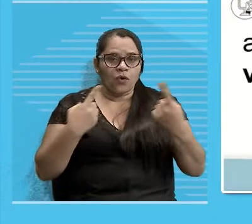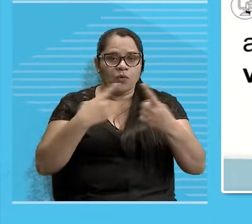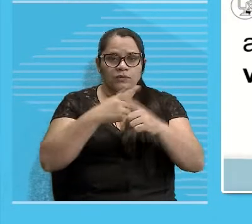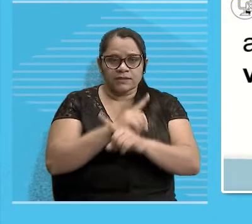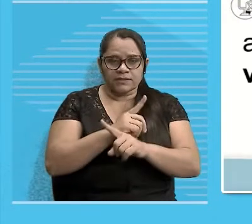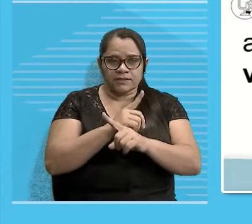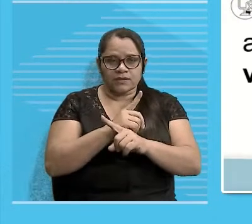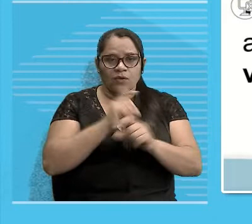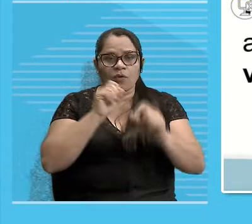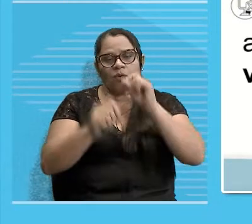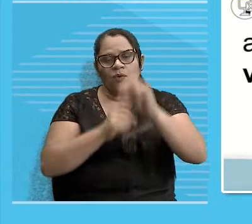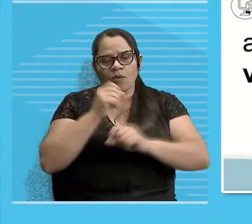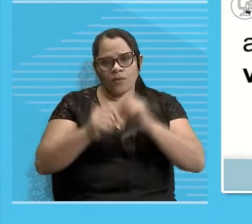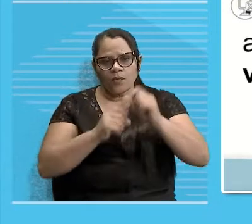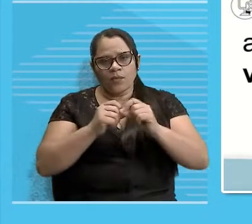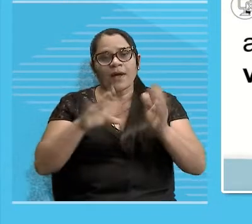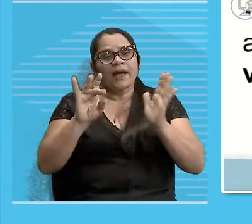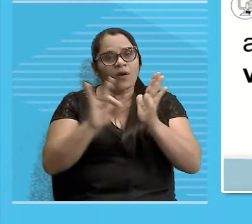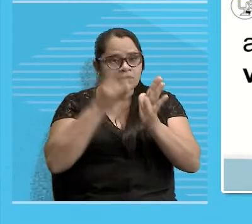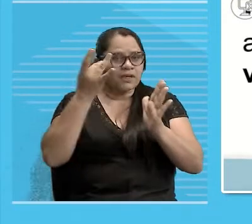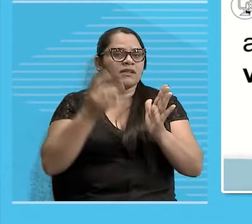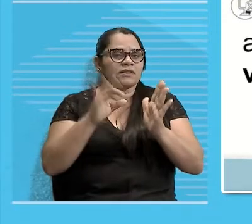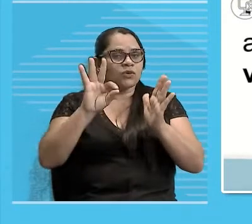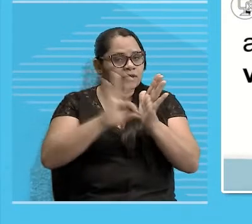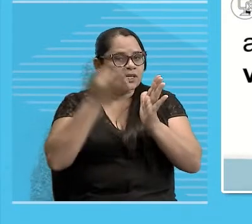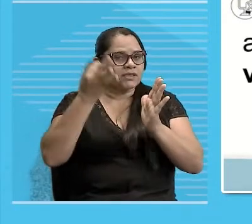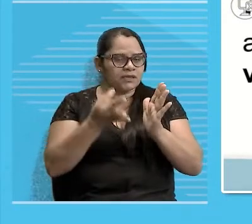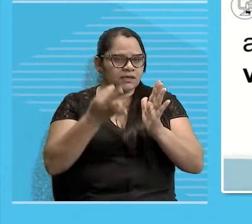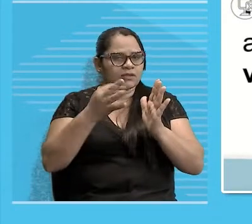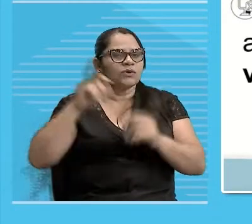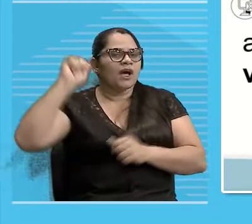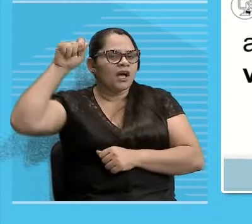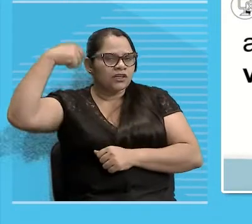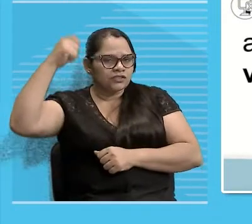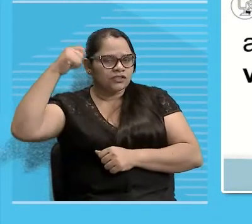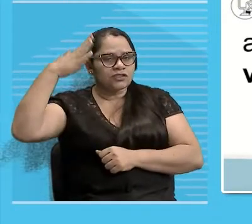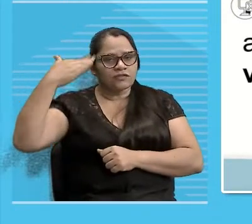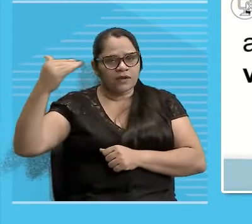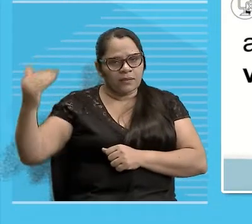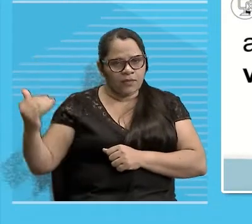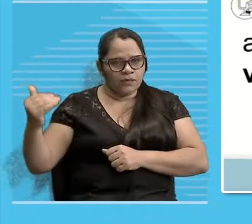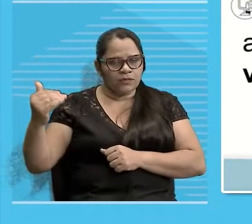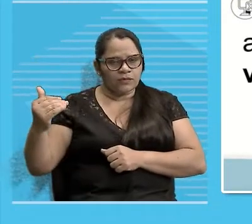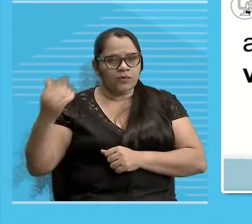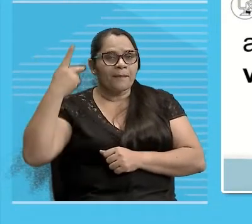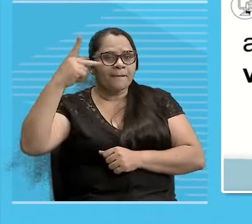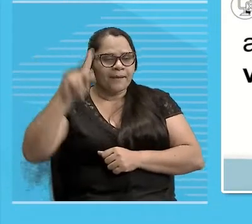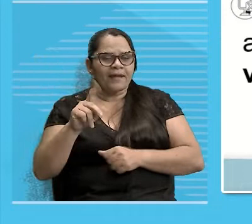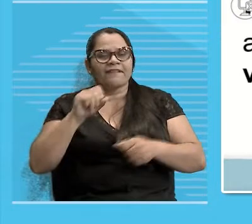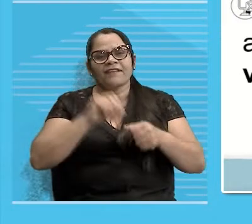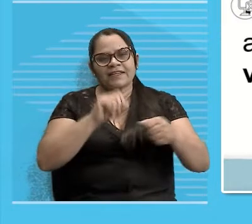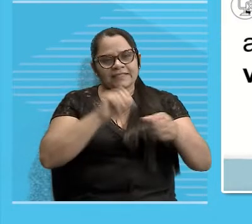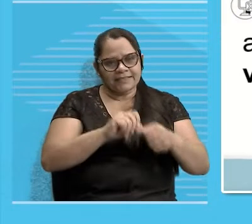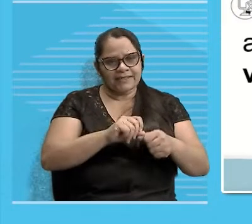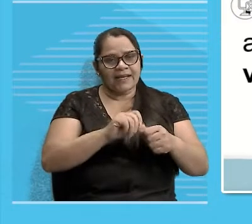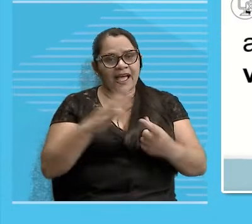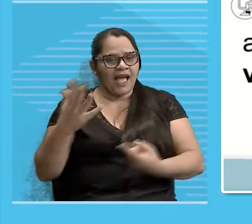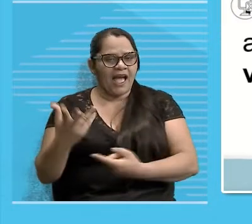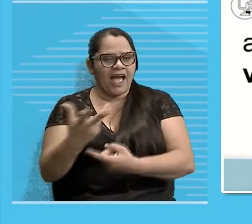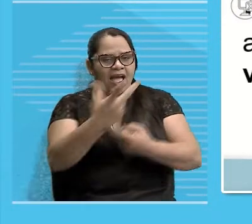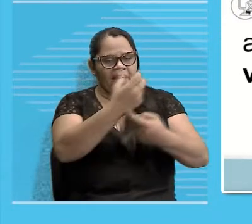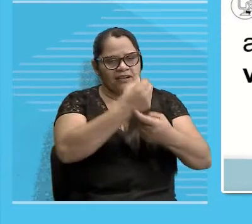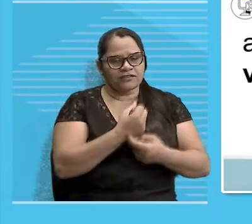contratando artistas renomados, né, para fazer obras de arte. E o Vaticano, sem sombra de